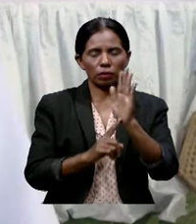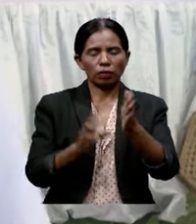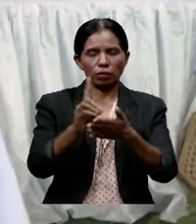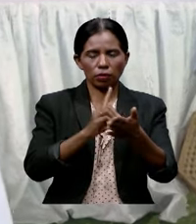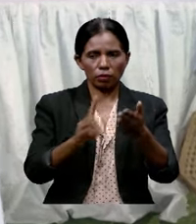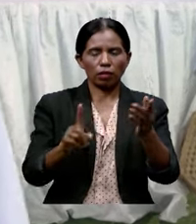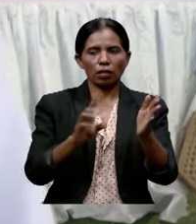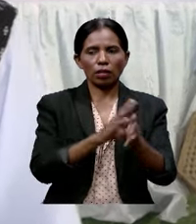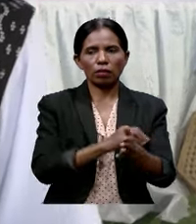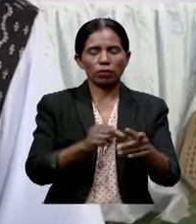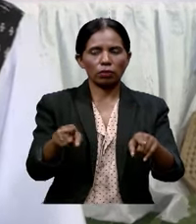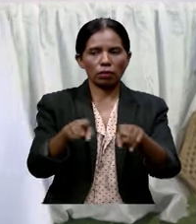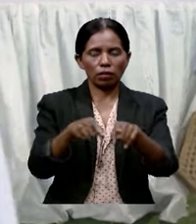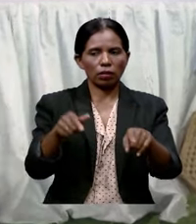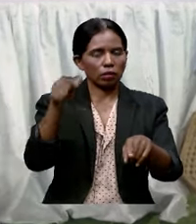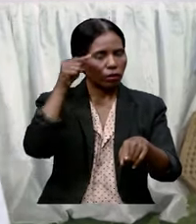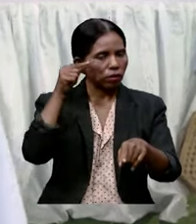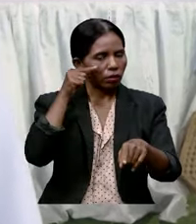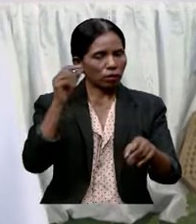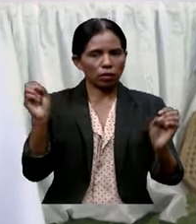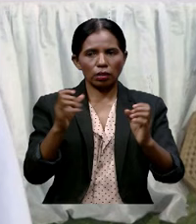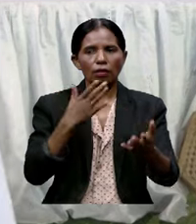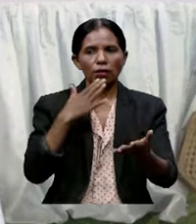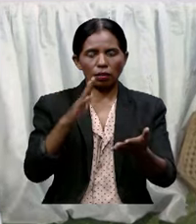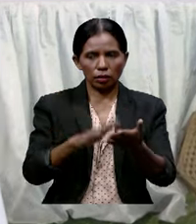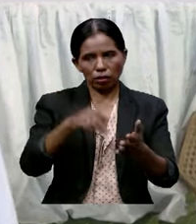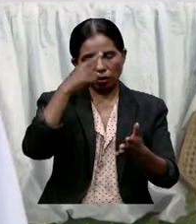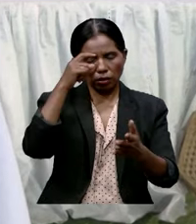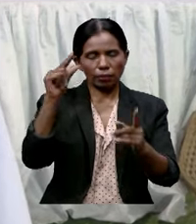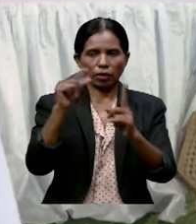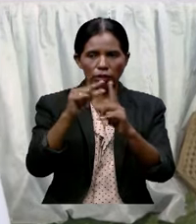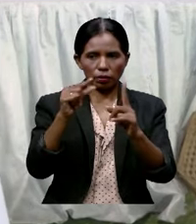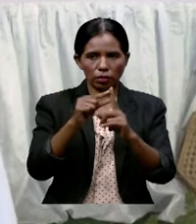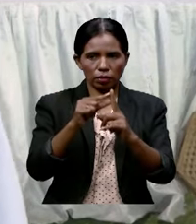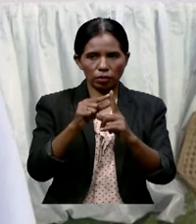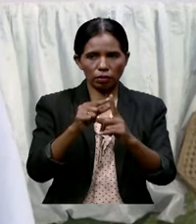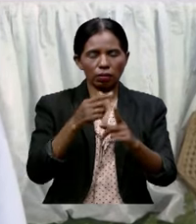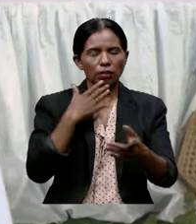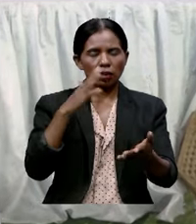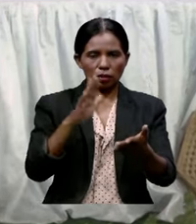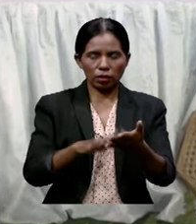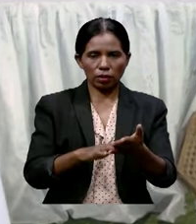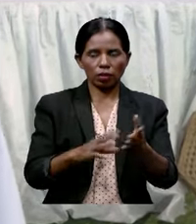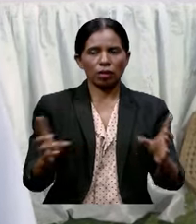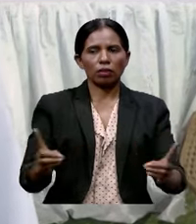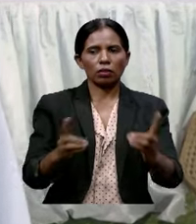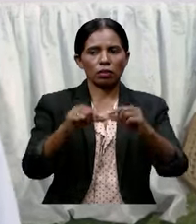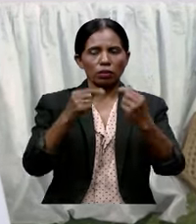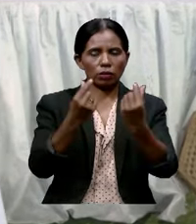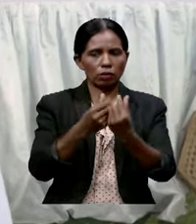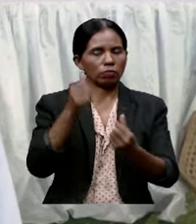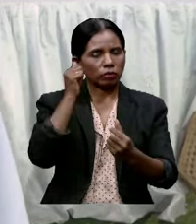hanesan si parte generu la dun diak hansane tamba lefone be makas hasoru liliu grupu